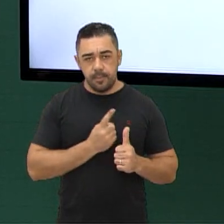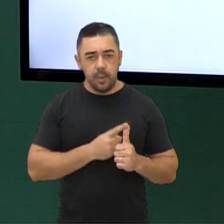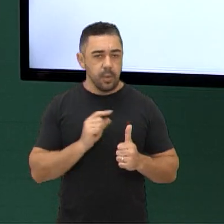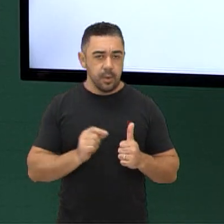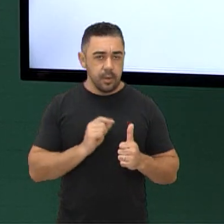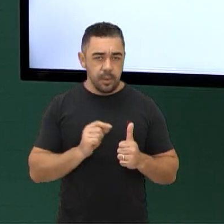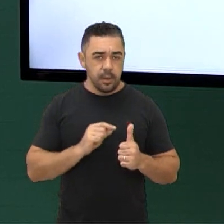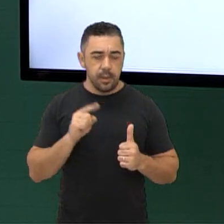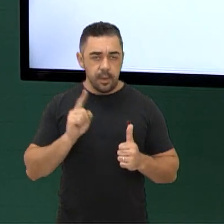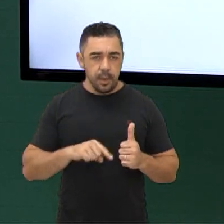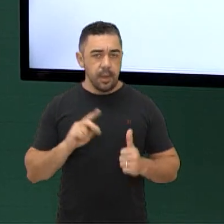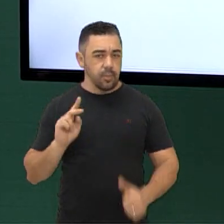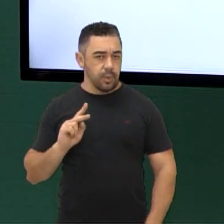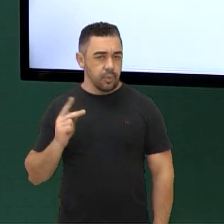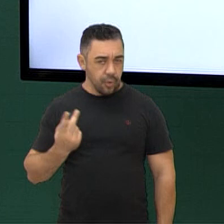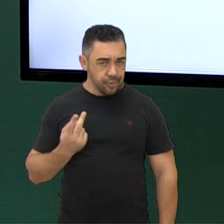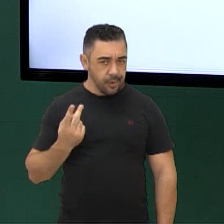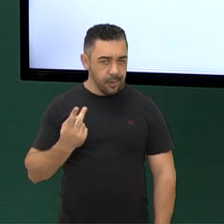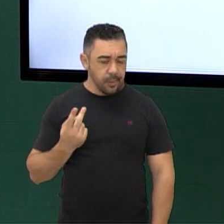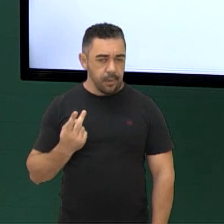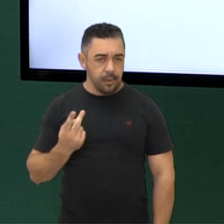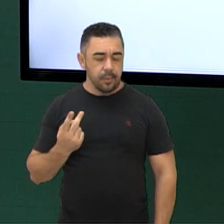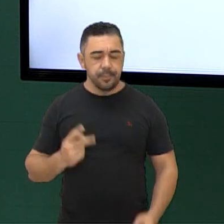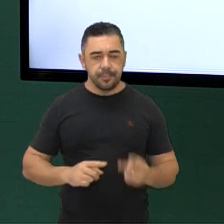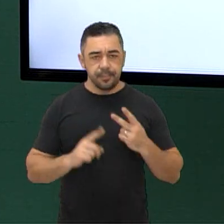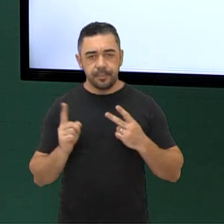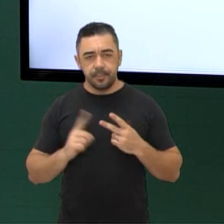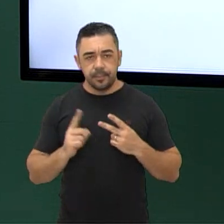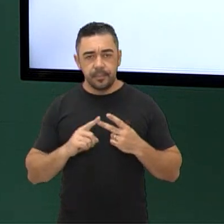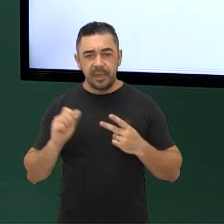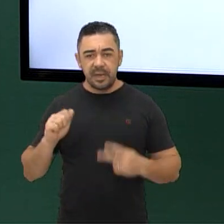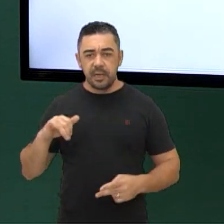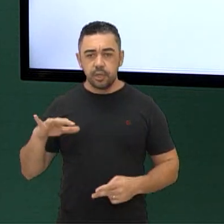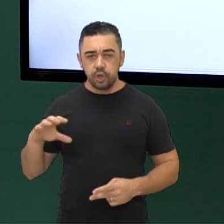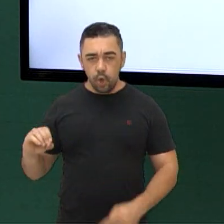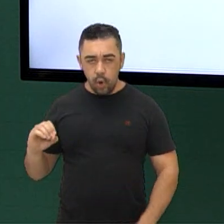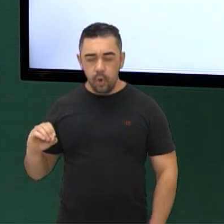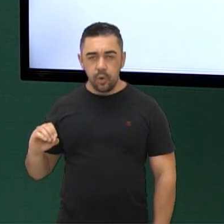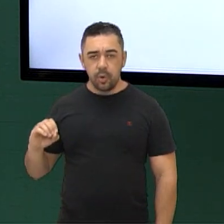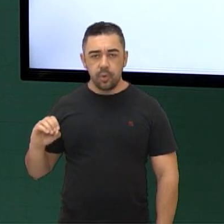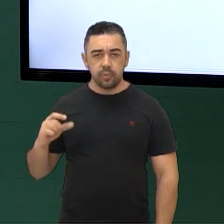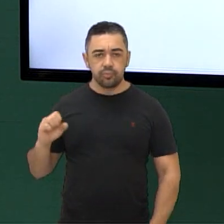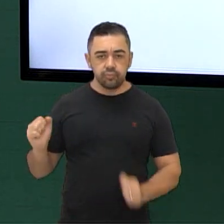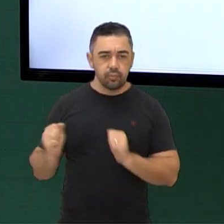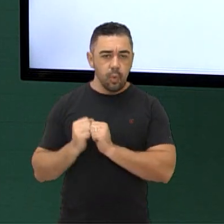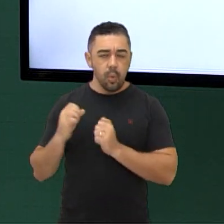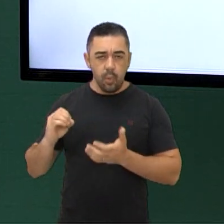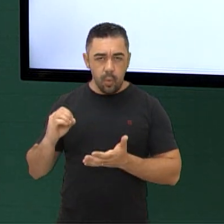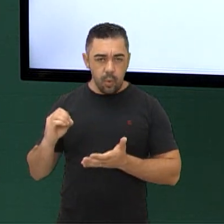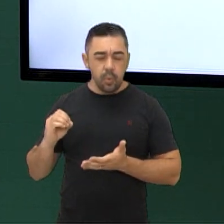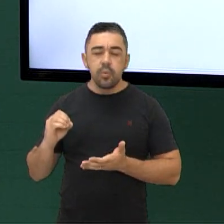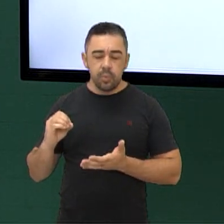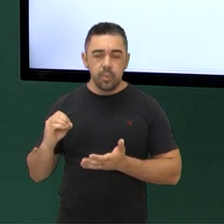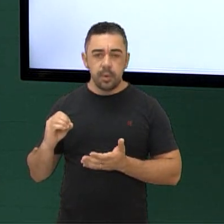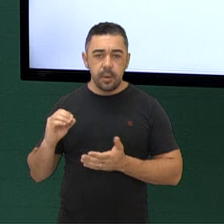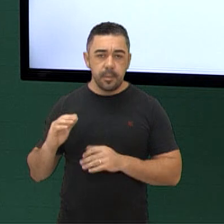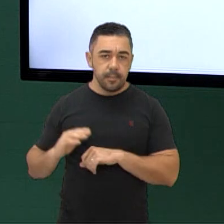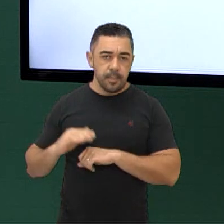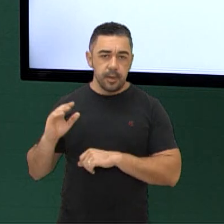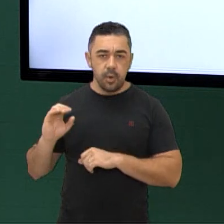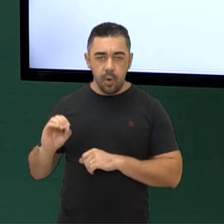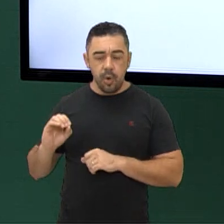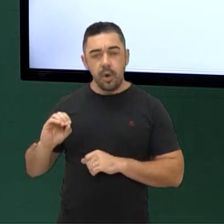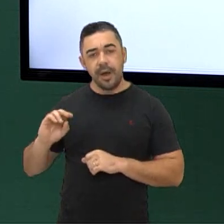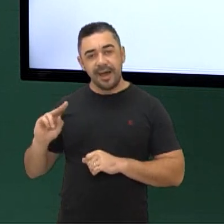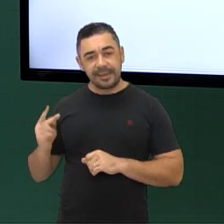ser do hidrogênio, e aqui a gente tem um ânion oxigenado, e aí a prevalência, então, é do